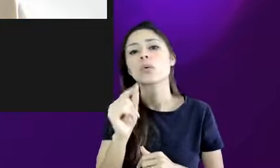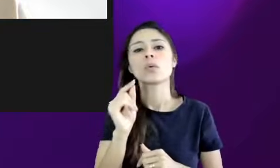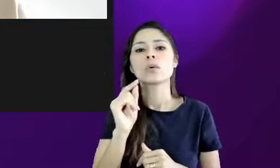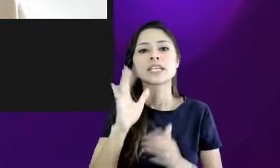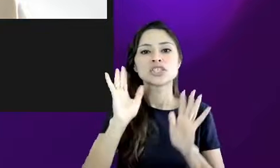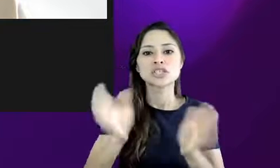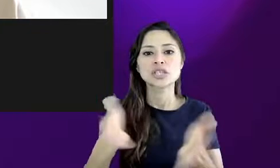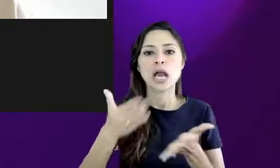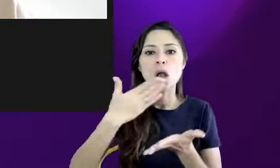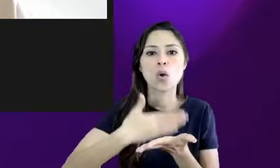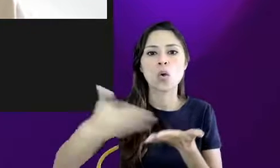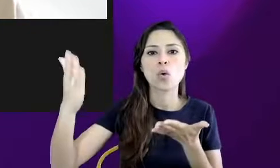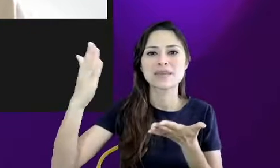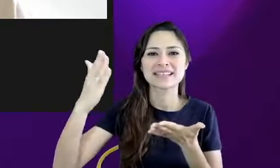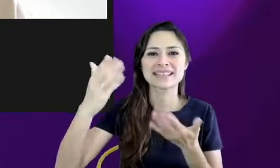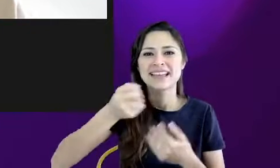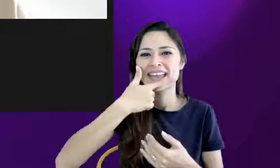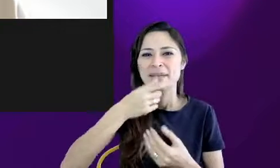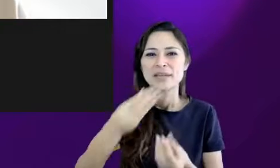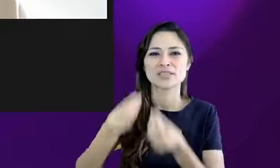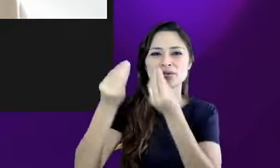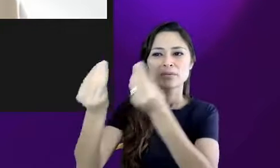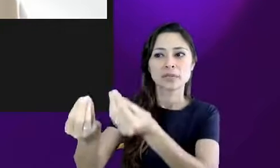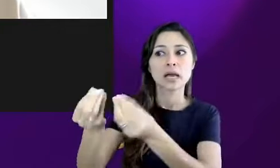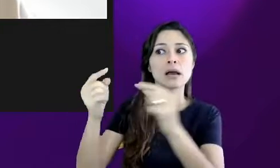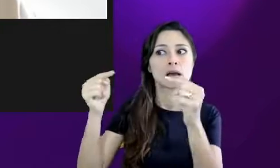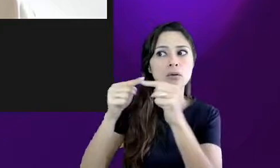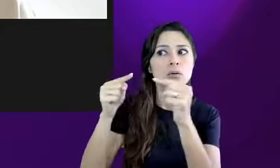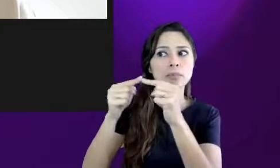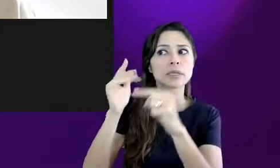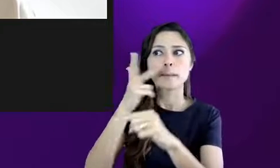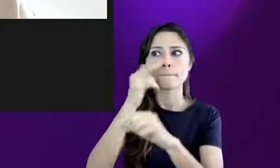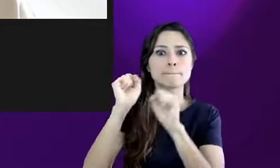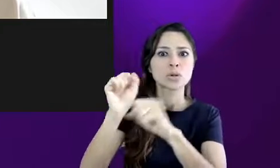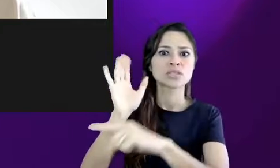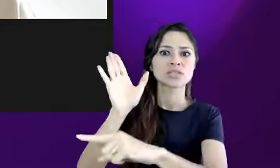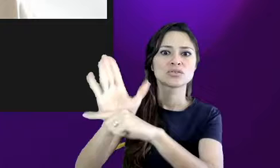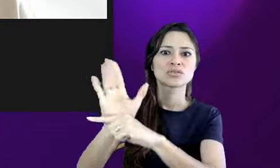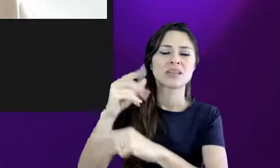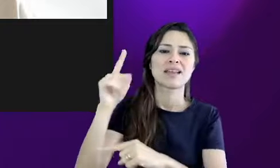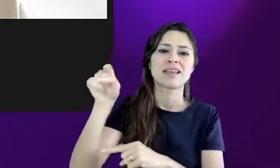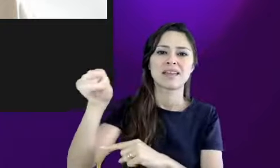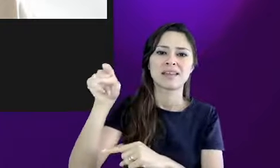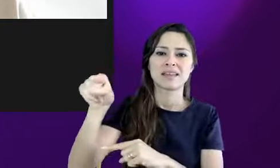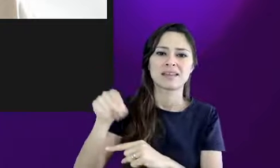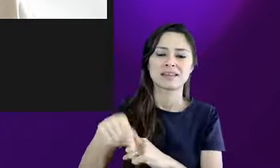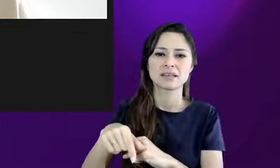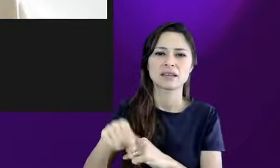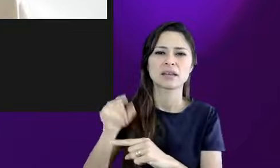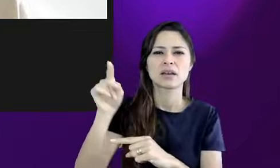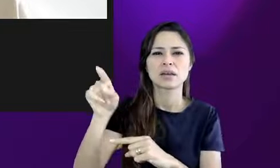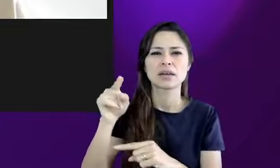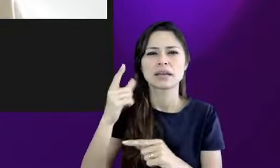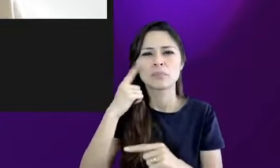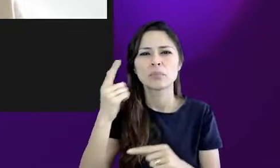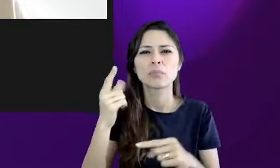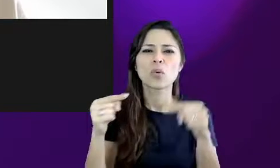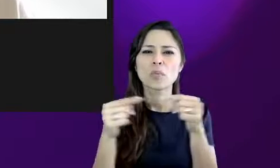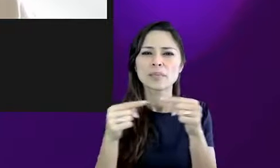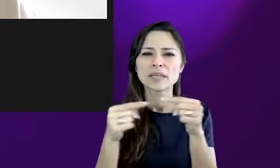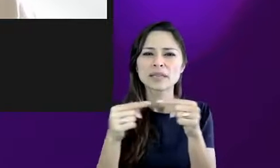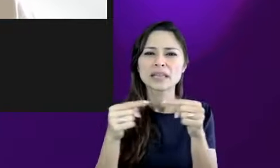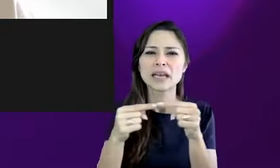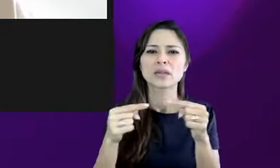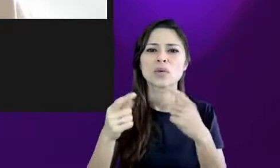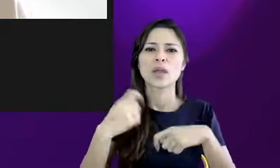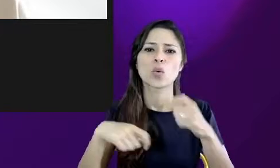que tem grandes chances de sucesso naquele paciente, melhorando, inclusive, essa questão da farmacoeconomia. Não tão